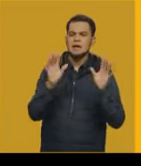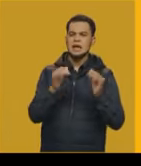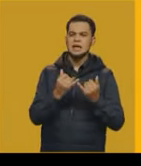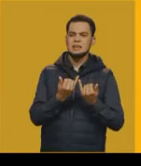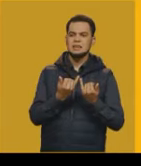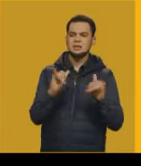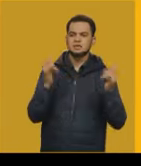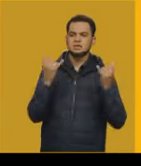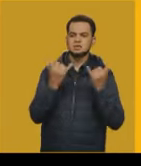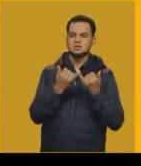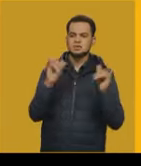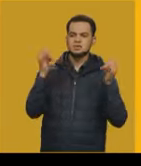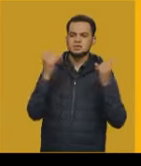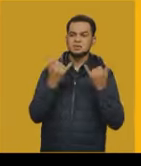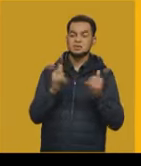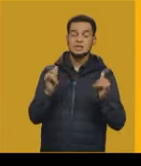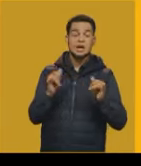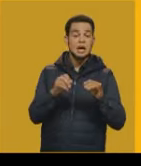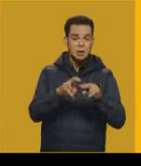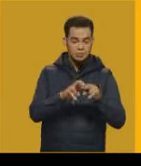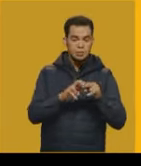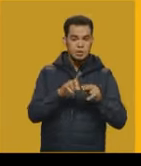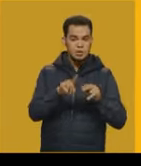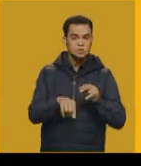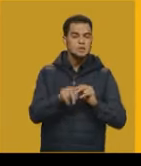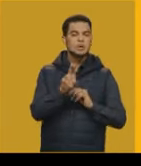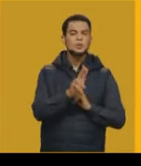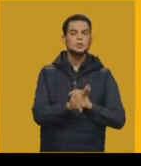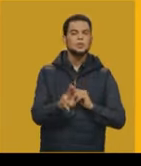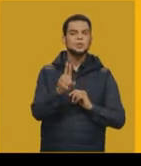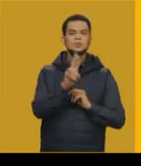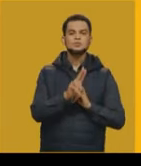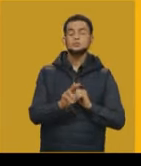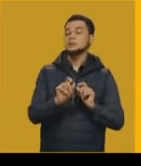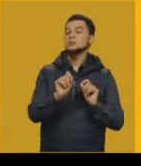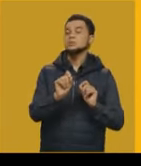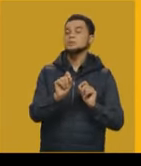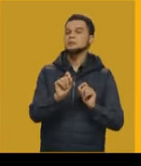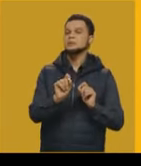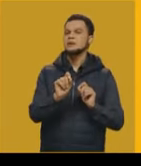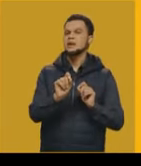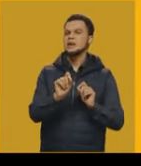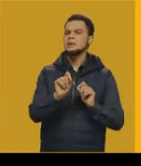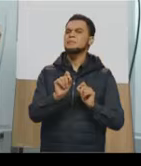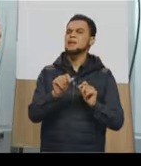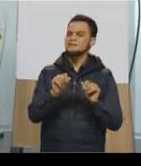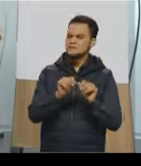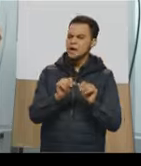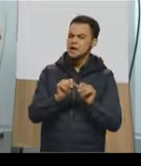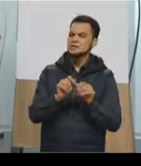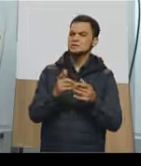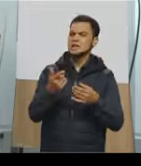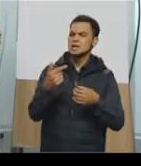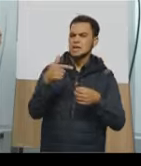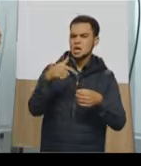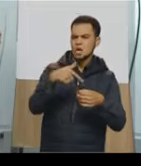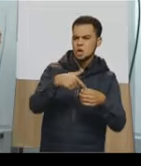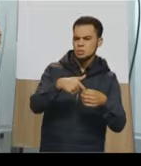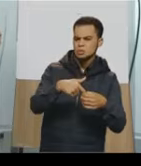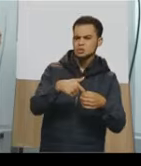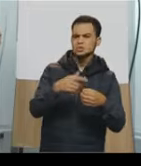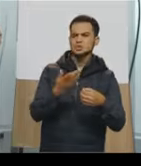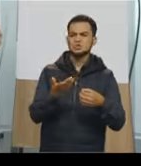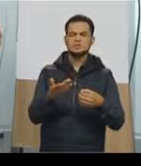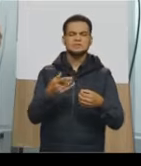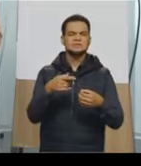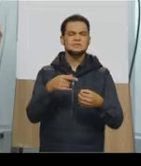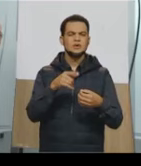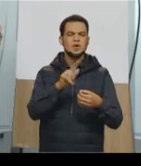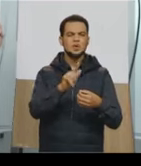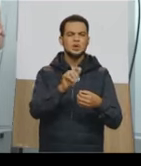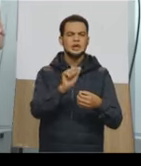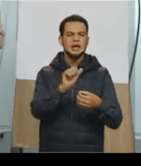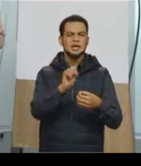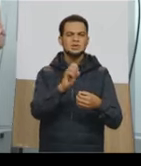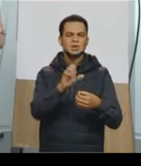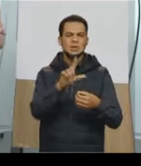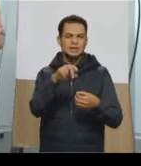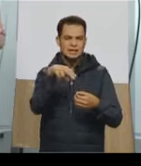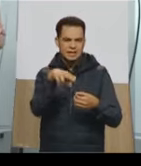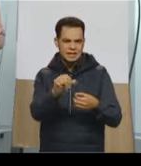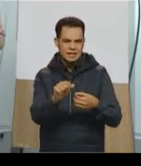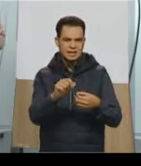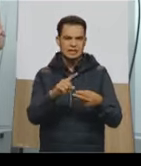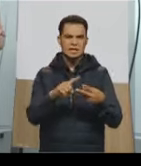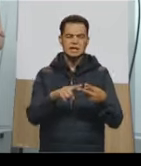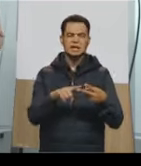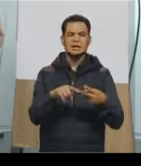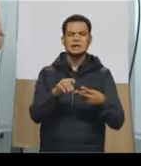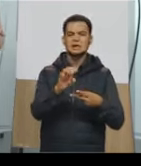isso, eles são muito usados para utilização de combustível, como a gasolina, o etanol. Então, nós usamos muito